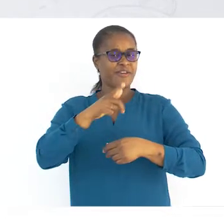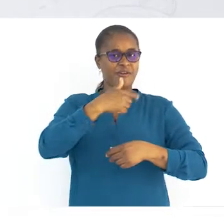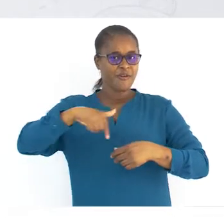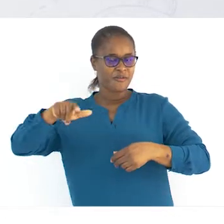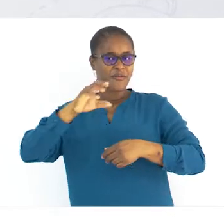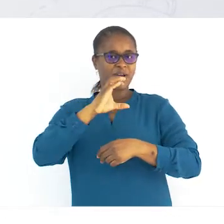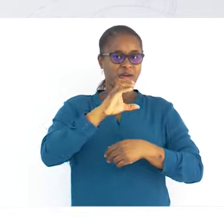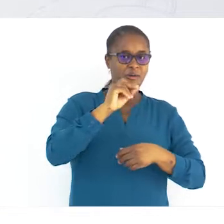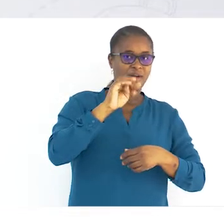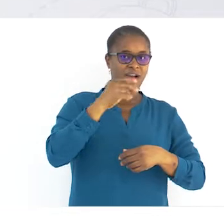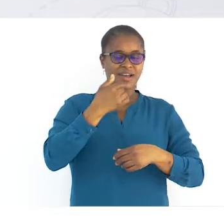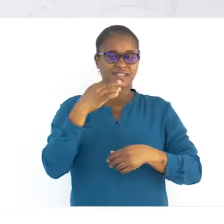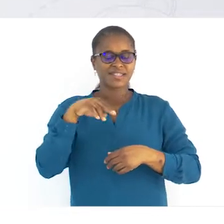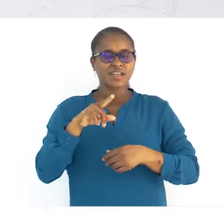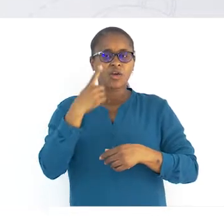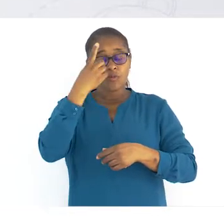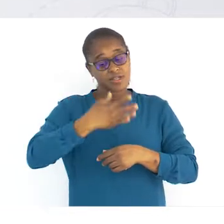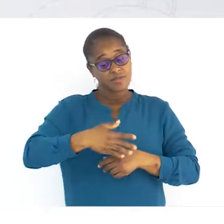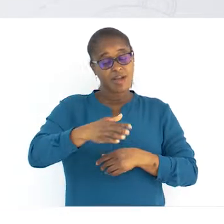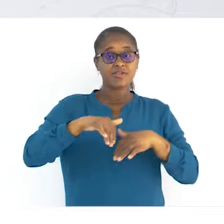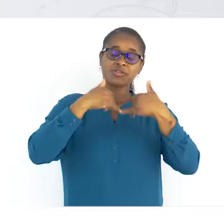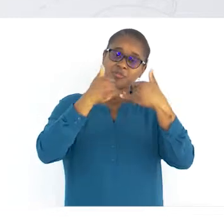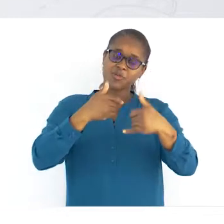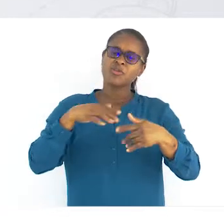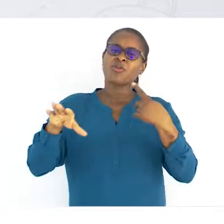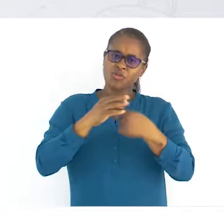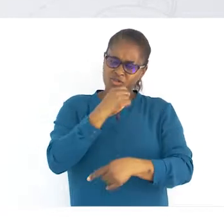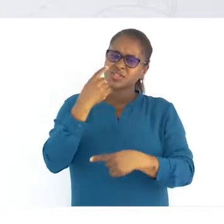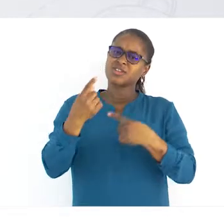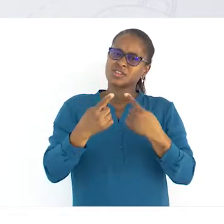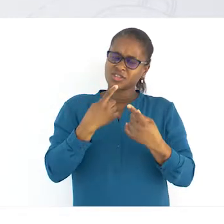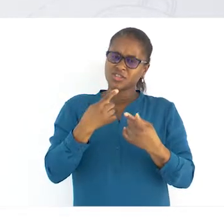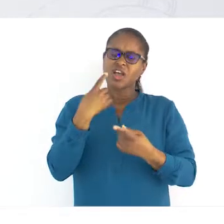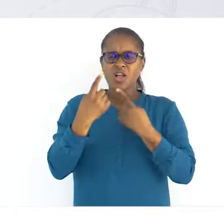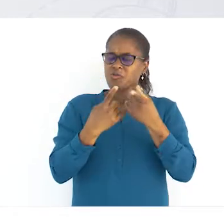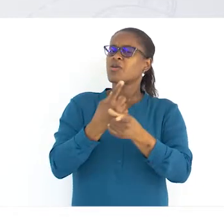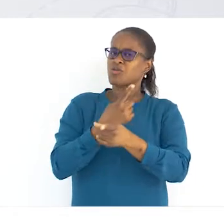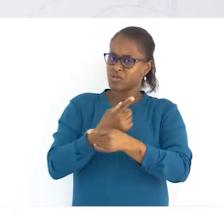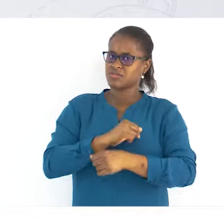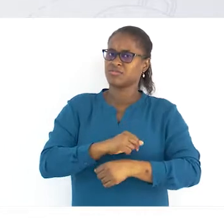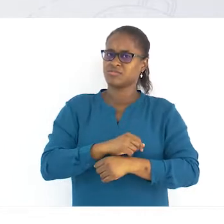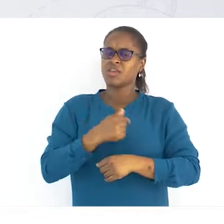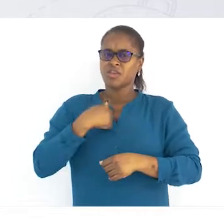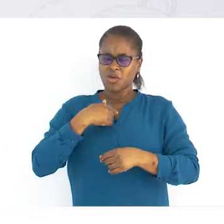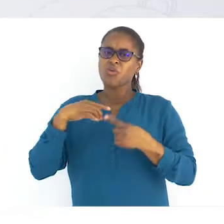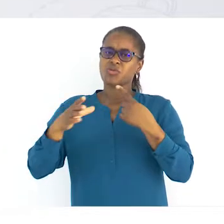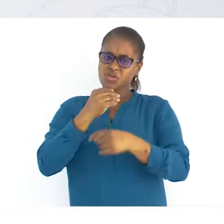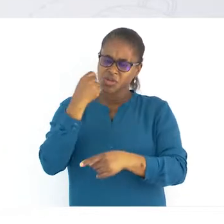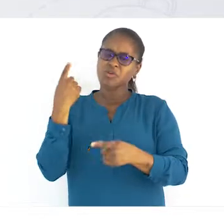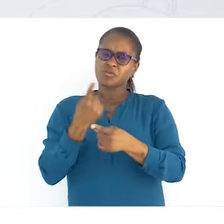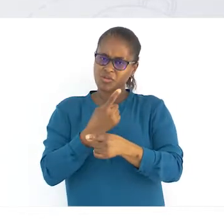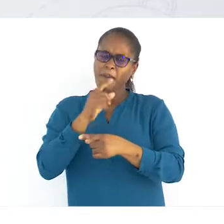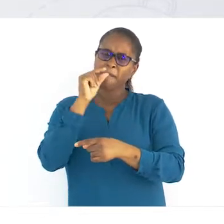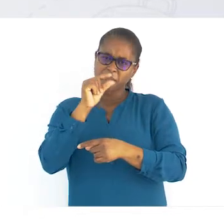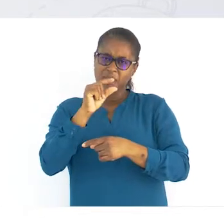casting umas semanas depois. Conseguiste algum papel? Consegui um papel pequenino.